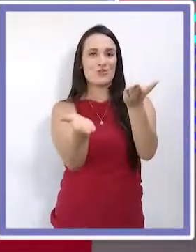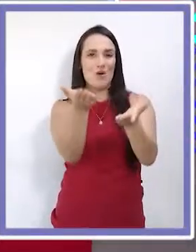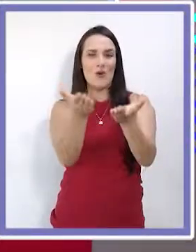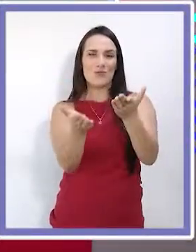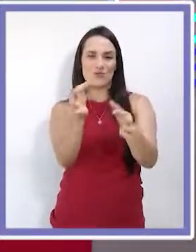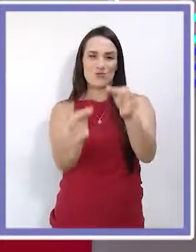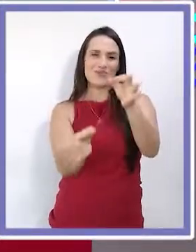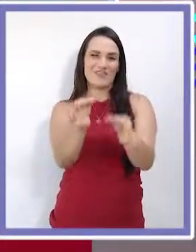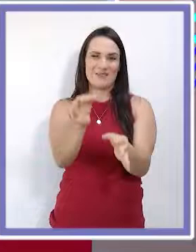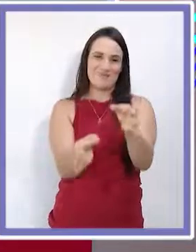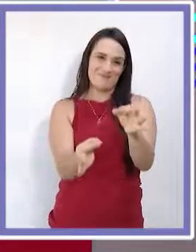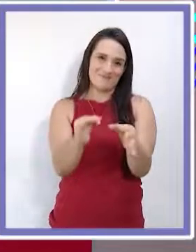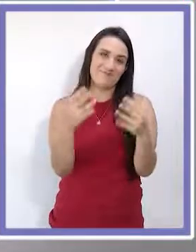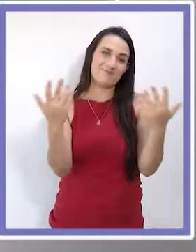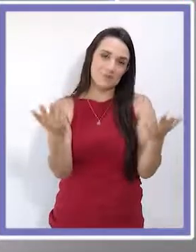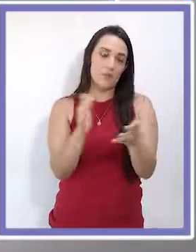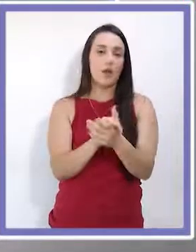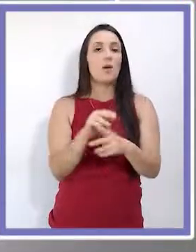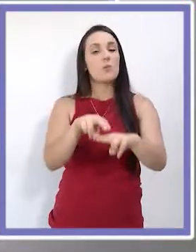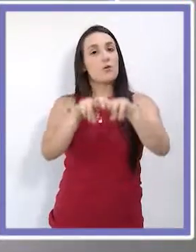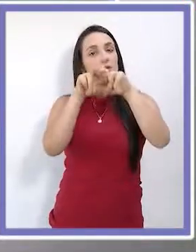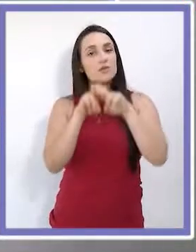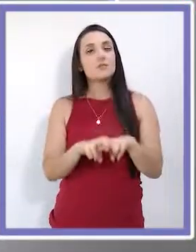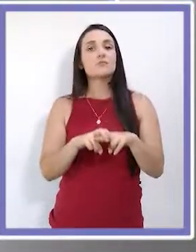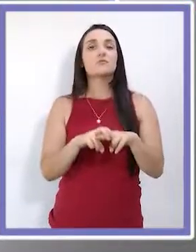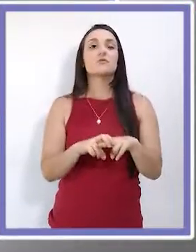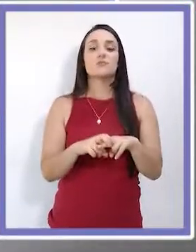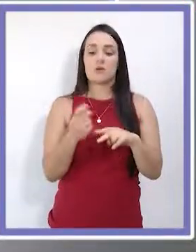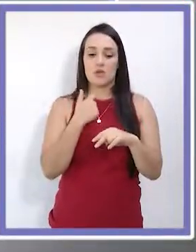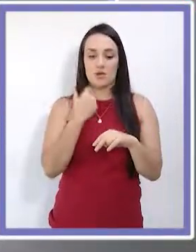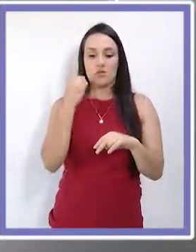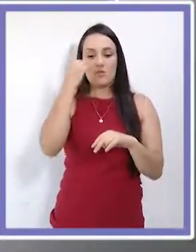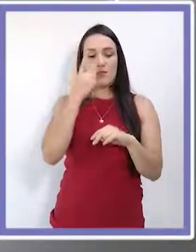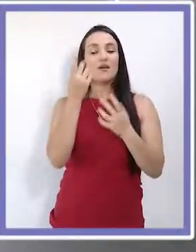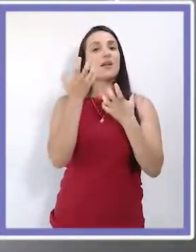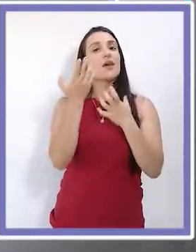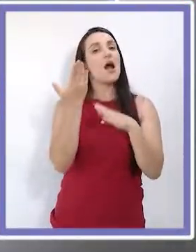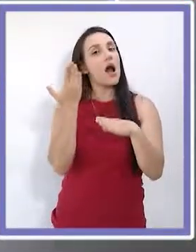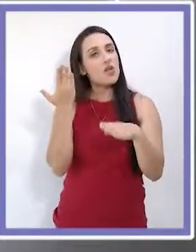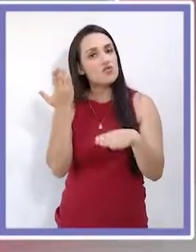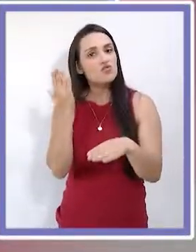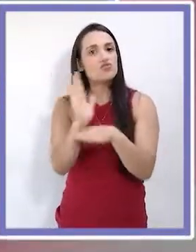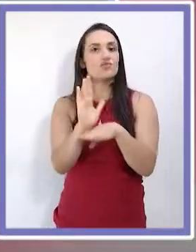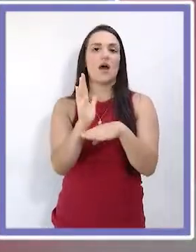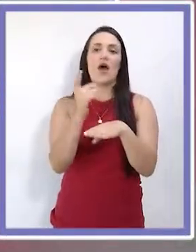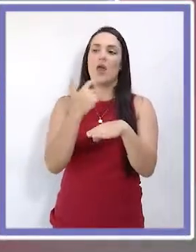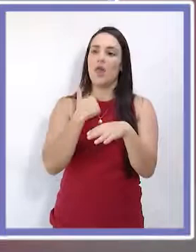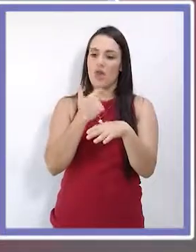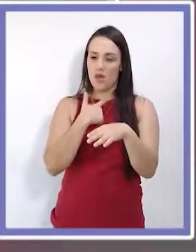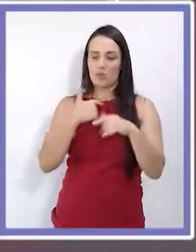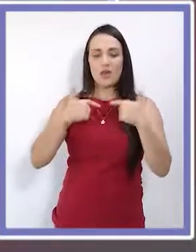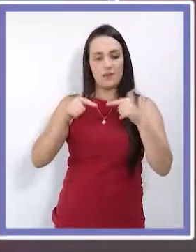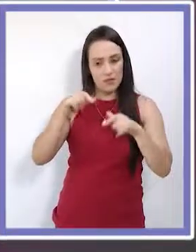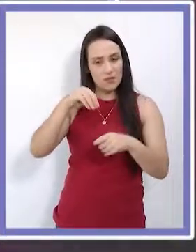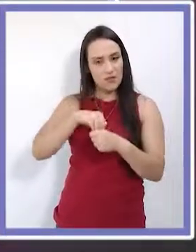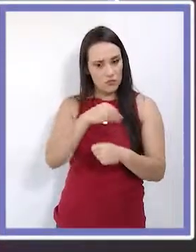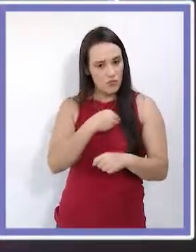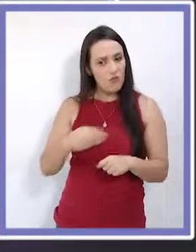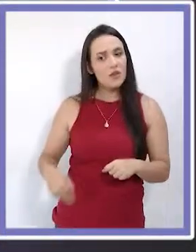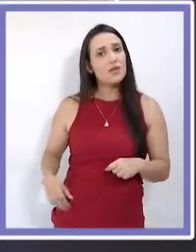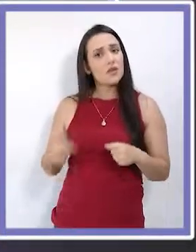essa campanha, nós damos a nossa contribuição enquanto parlamentar, enquanto segmento